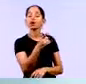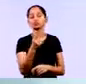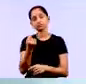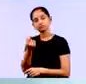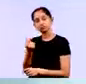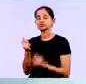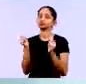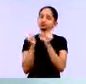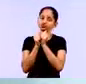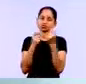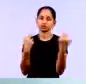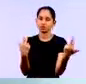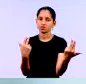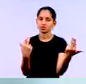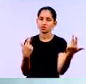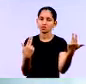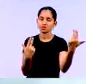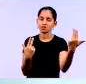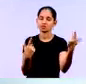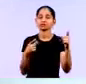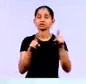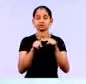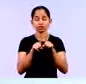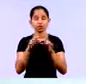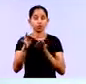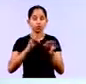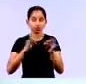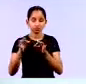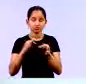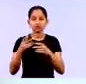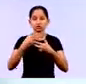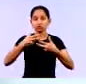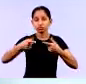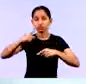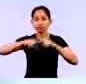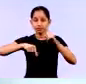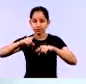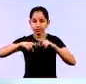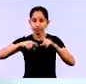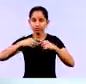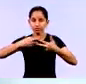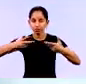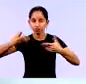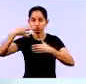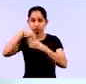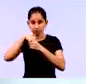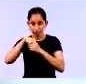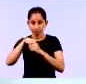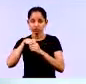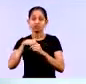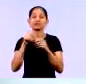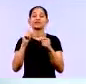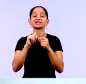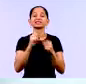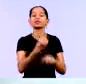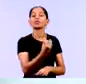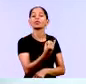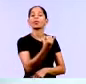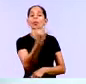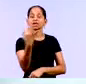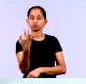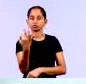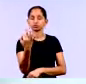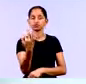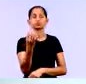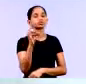custo. Então, o orçamento de matéria-prima, nós vamos fazer o levantamento quantitativo,